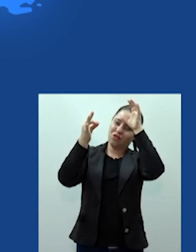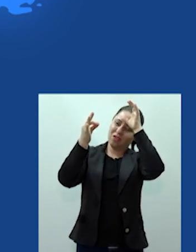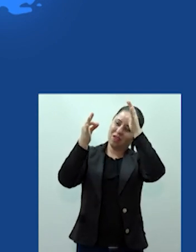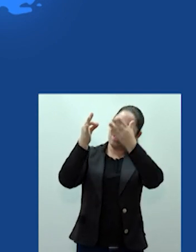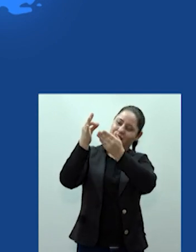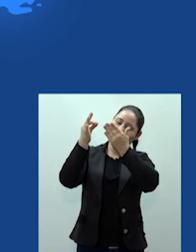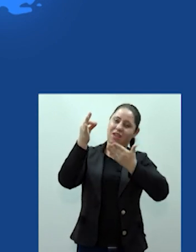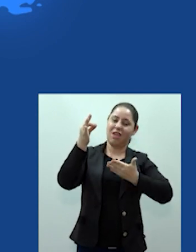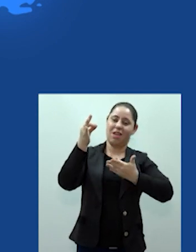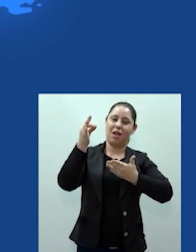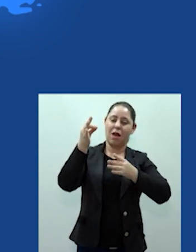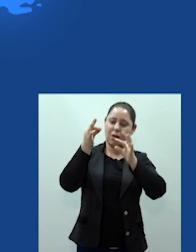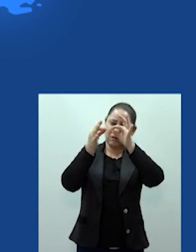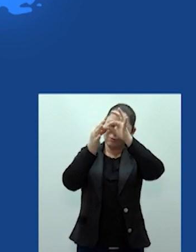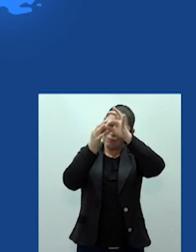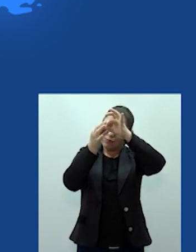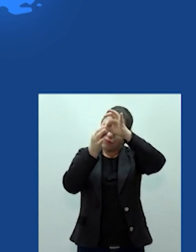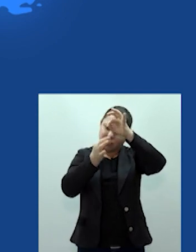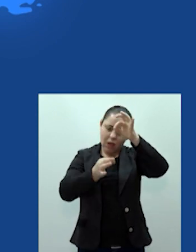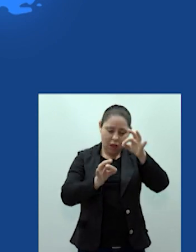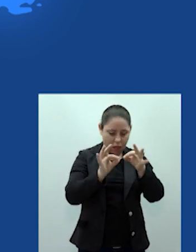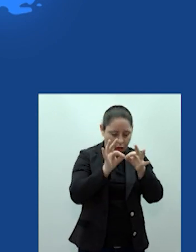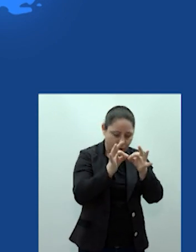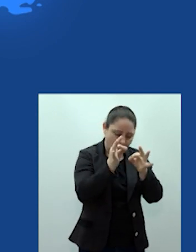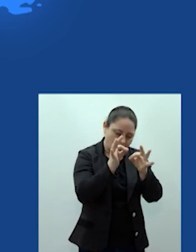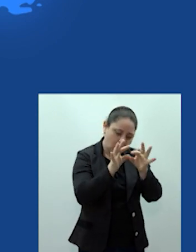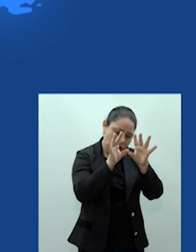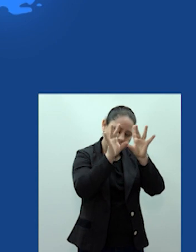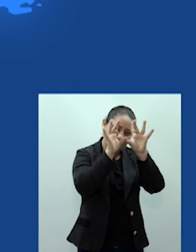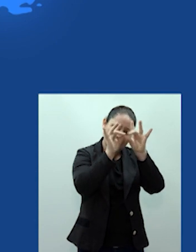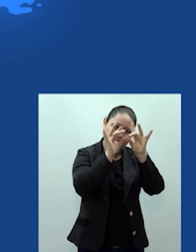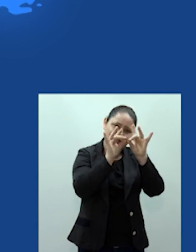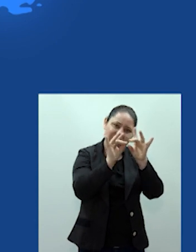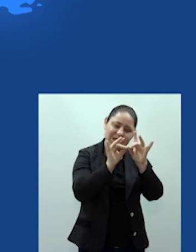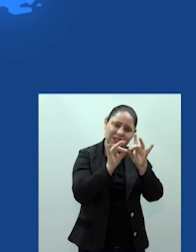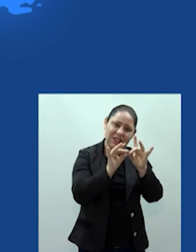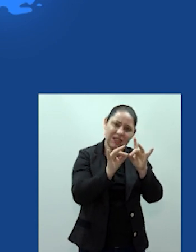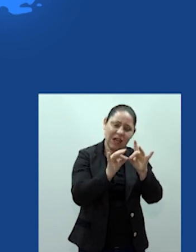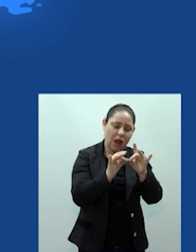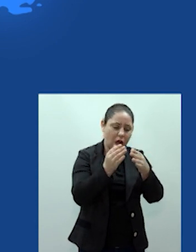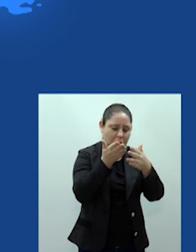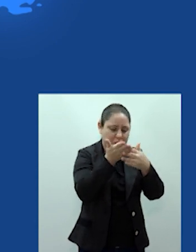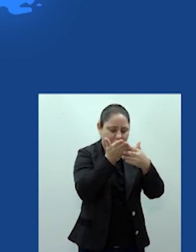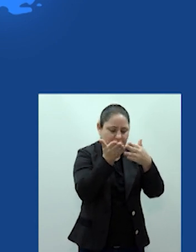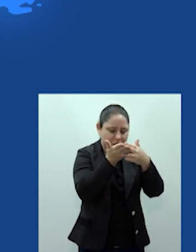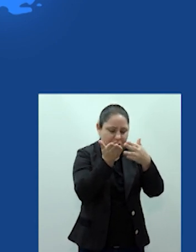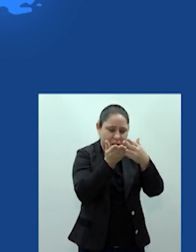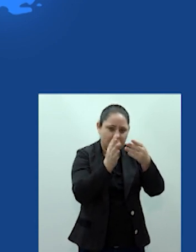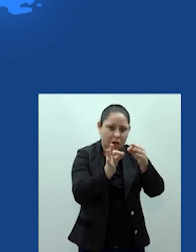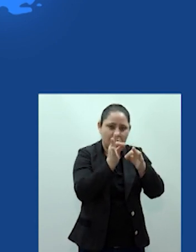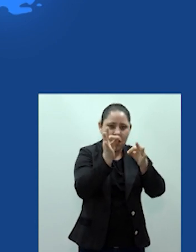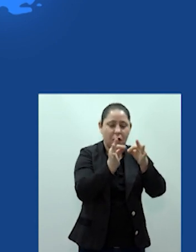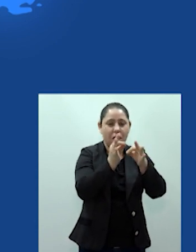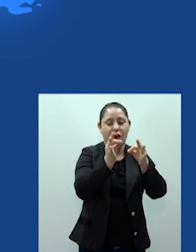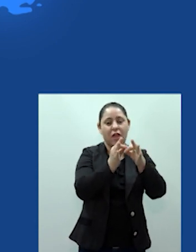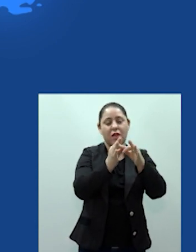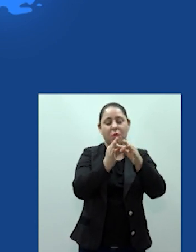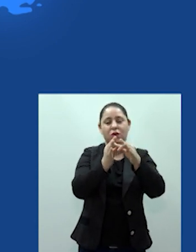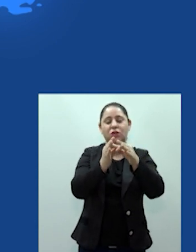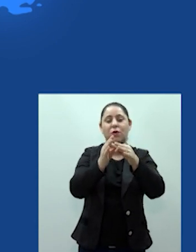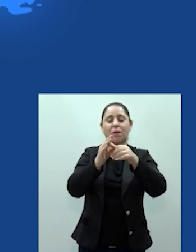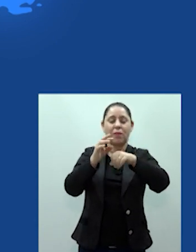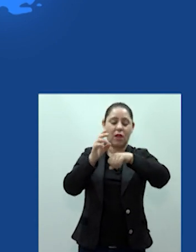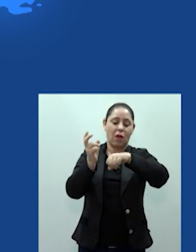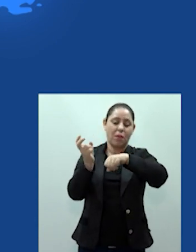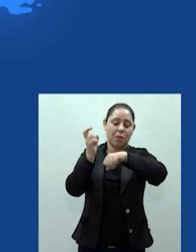patrocinado pela minha tia, aí peguei uma agulha mais fininha, aí consegui fazer mais detalhes, consegui fazer mais camadas, aí eu fiz um outro bordado, que foi uma